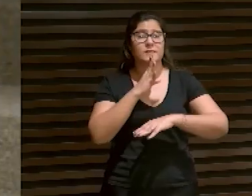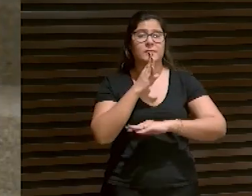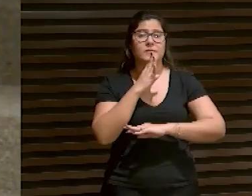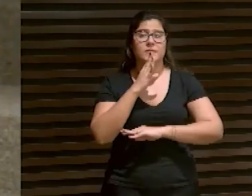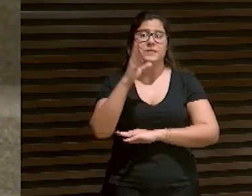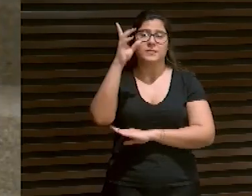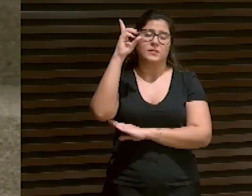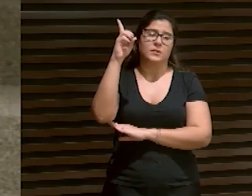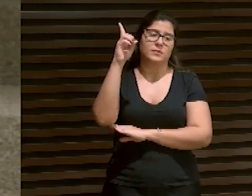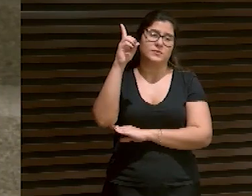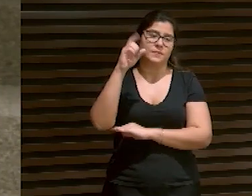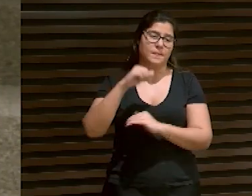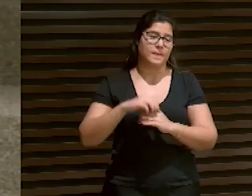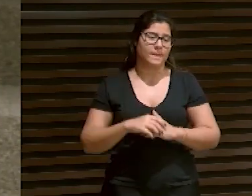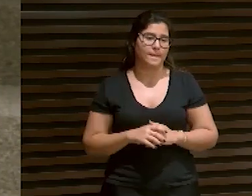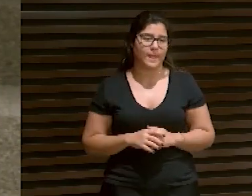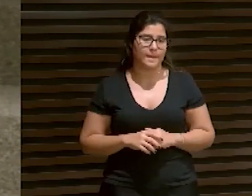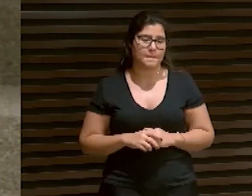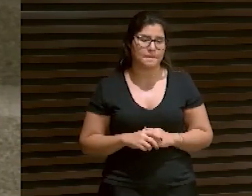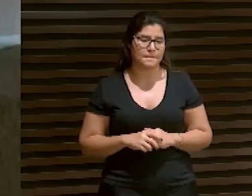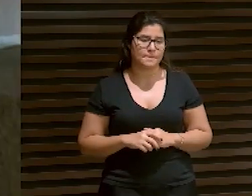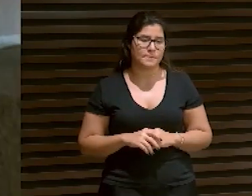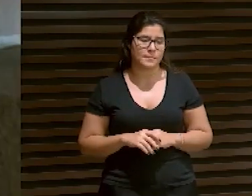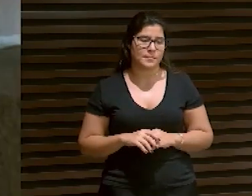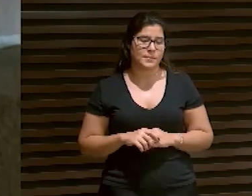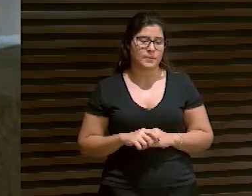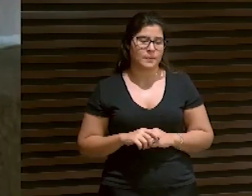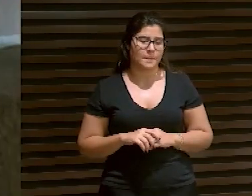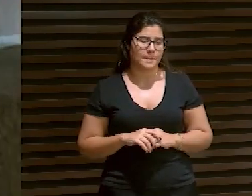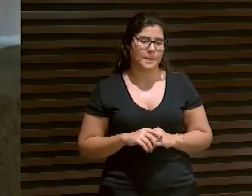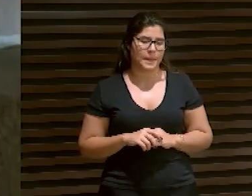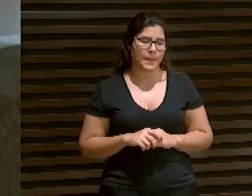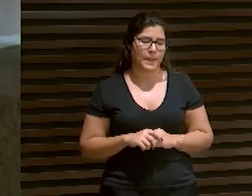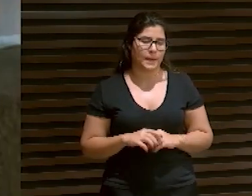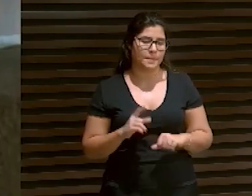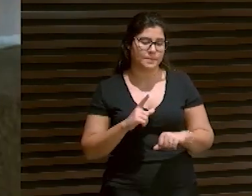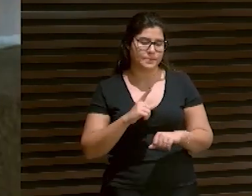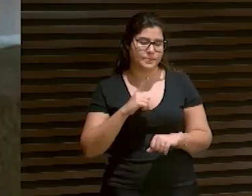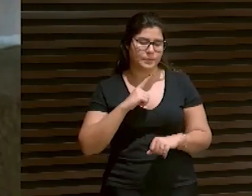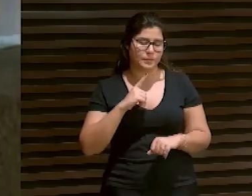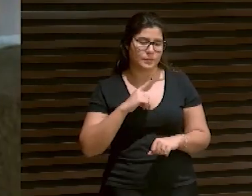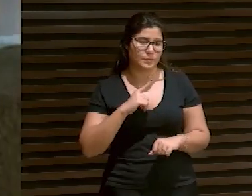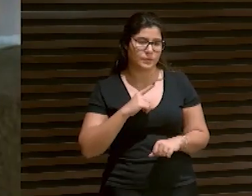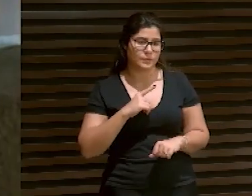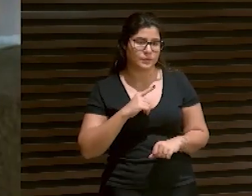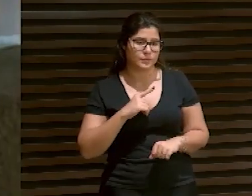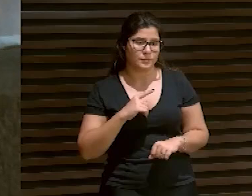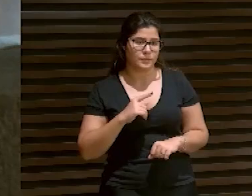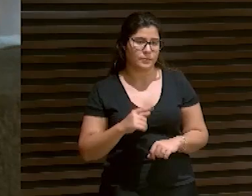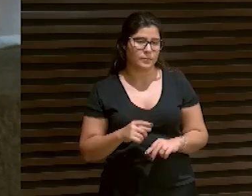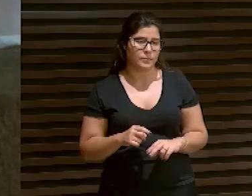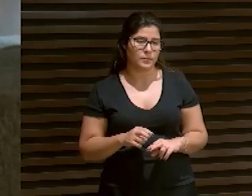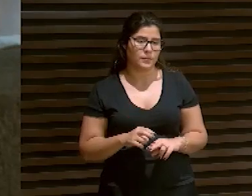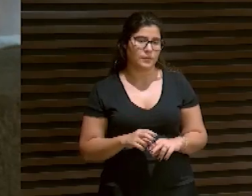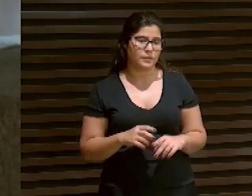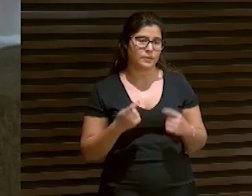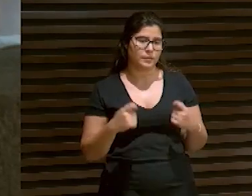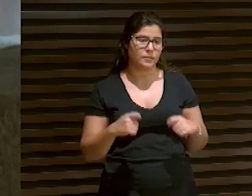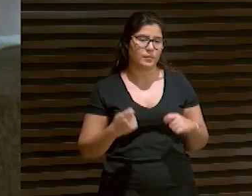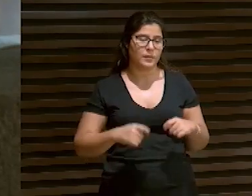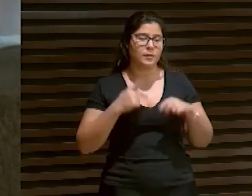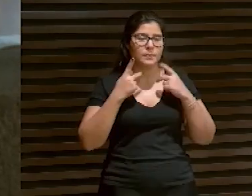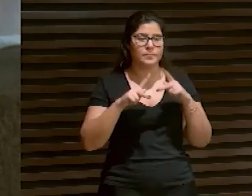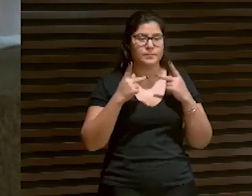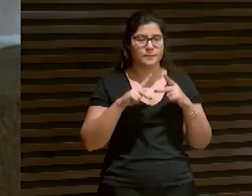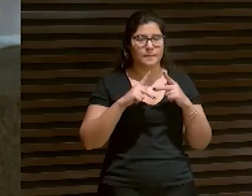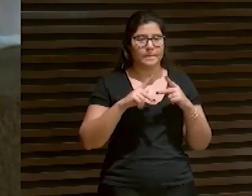Um outro ponto é que temos o dever incumbido pelo Senhor de pregar a todo este